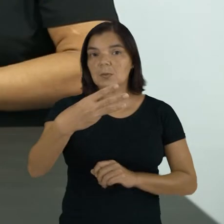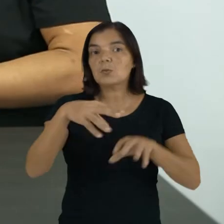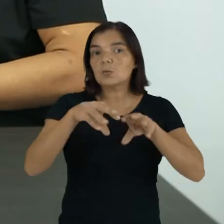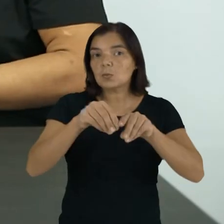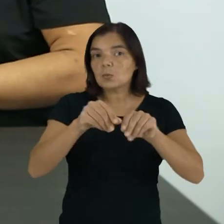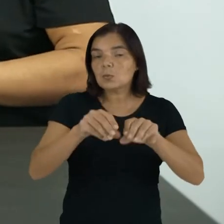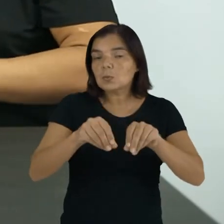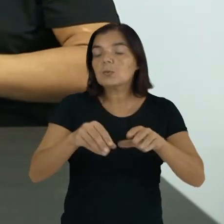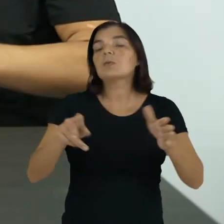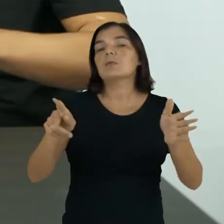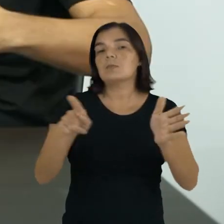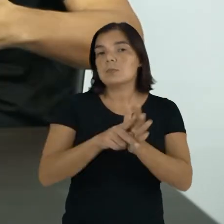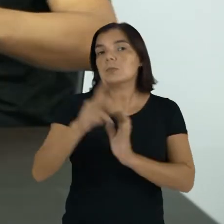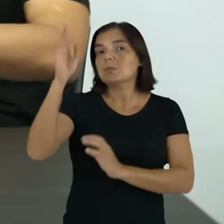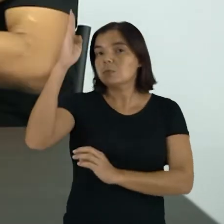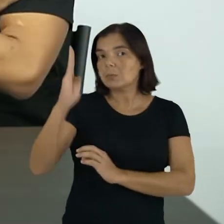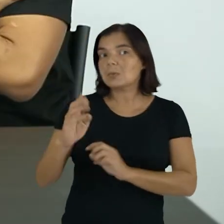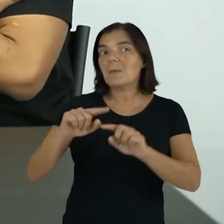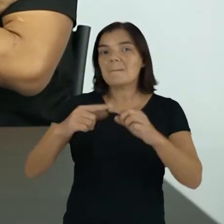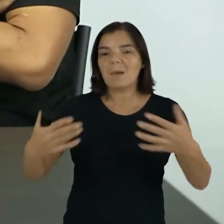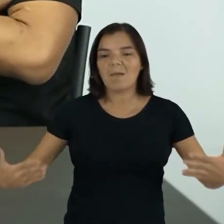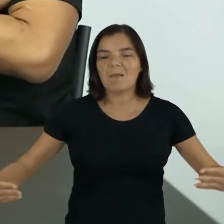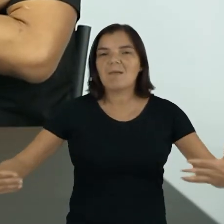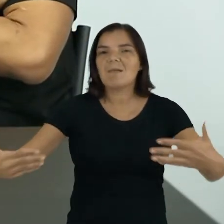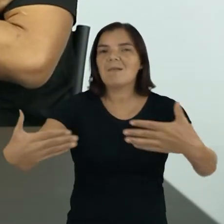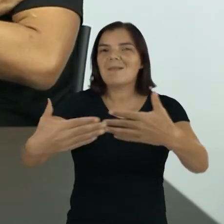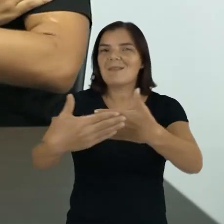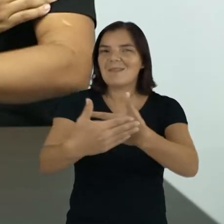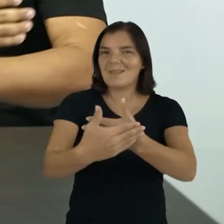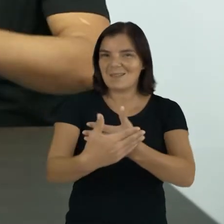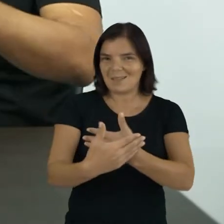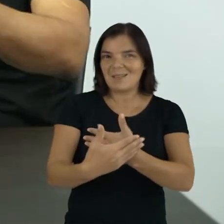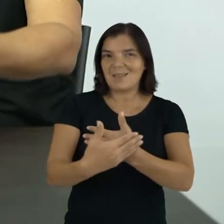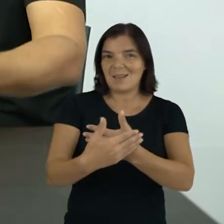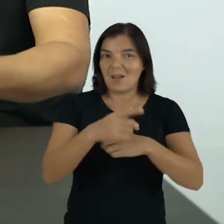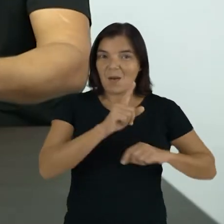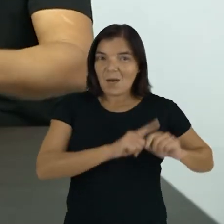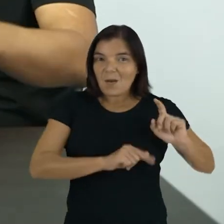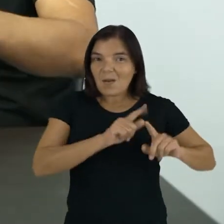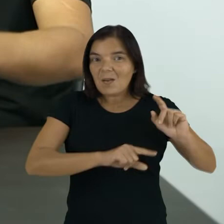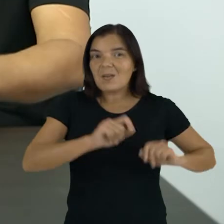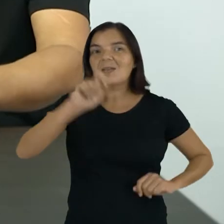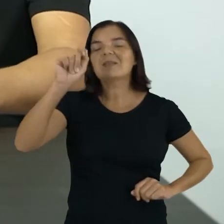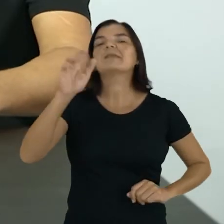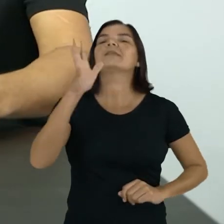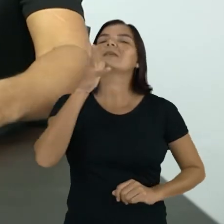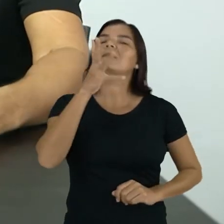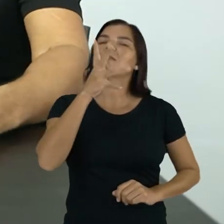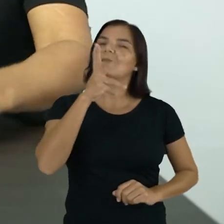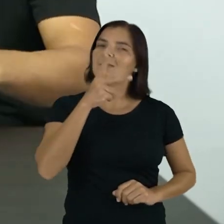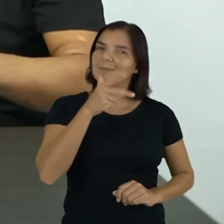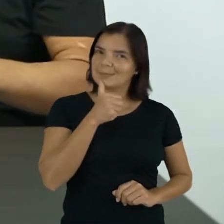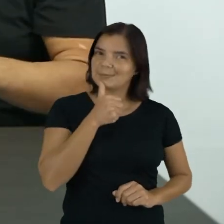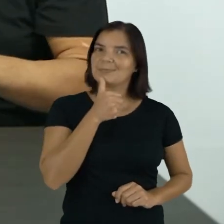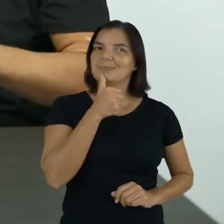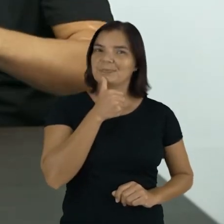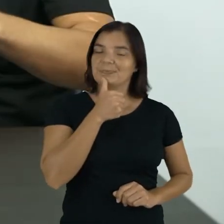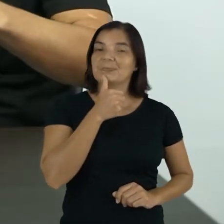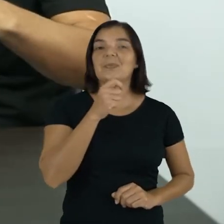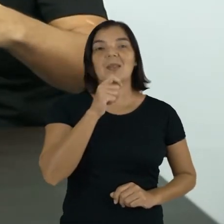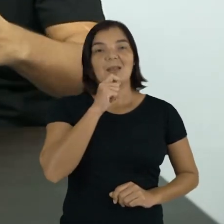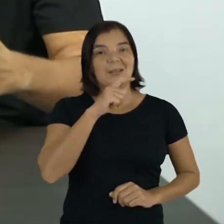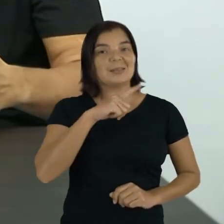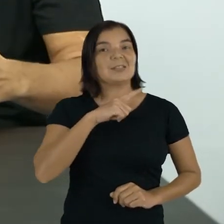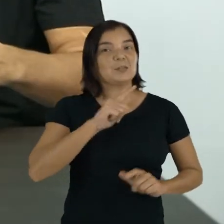território brasileiro. Só que esse abraço do povo brasileiro em relação ao Acre vai demorar um pouquinho. Ainda